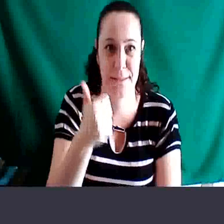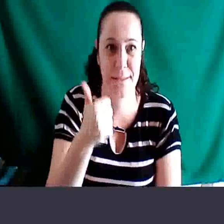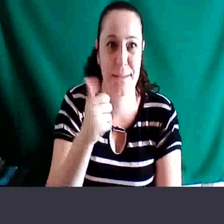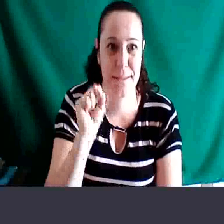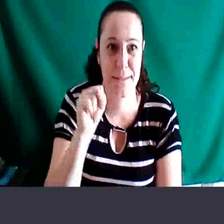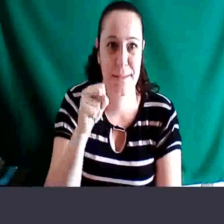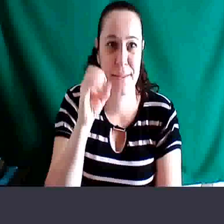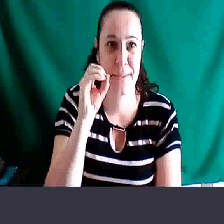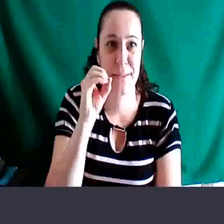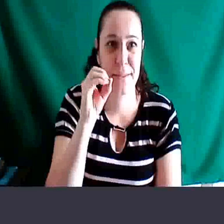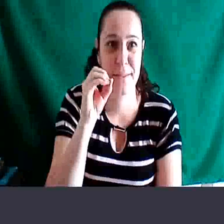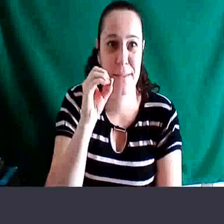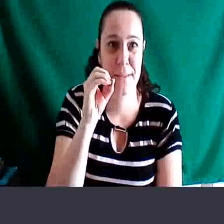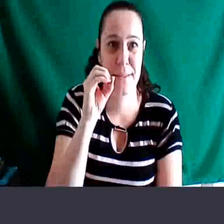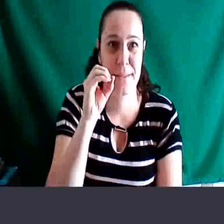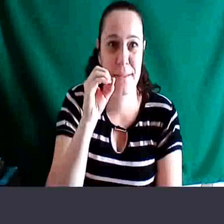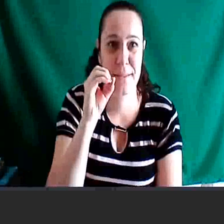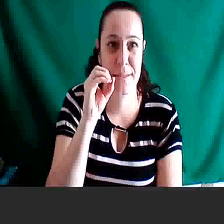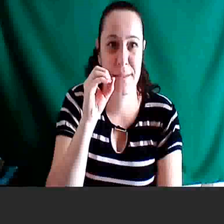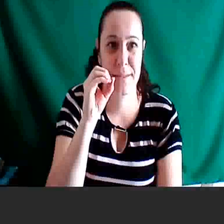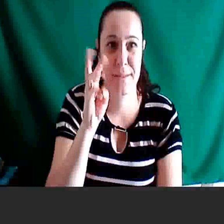favor.